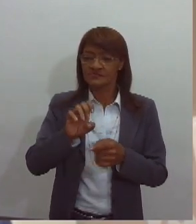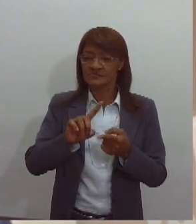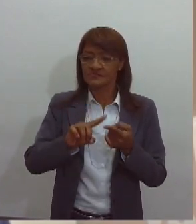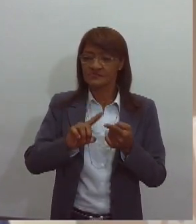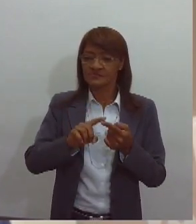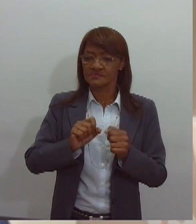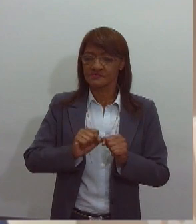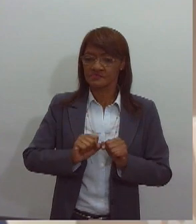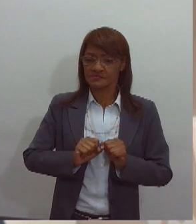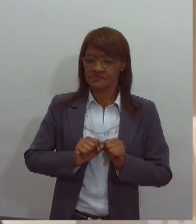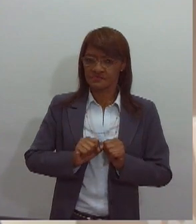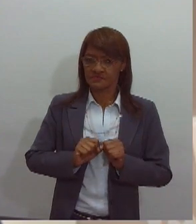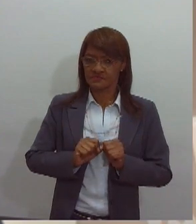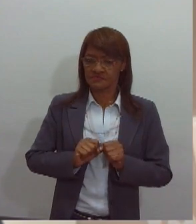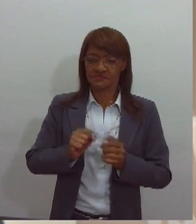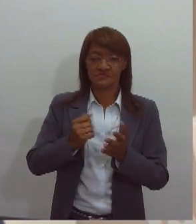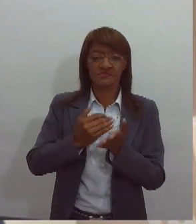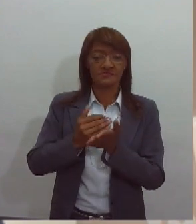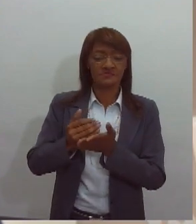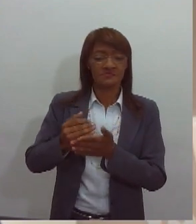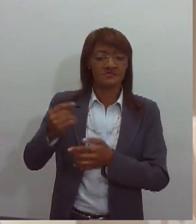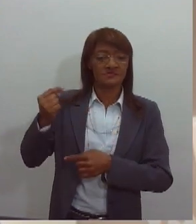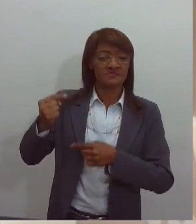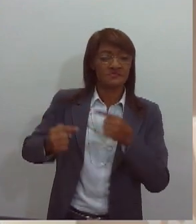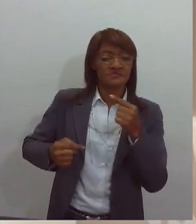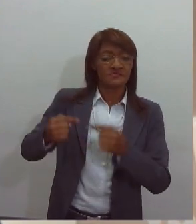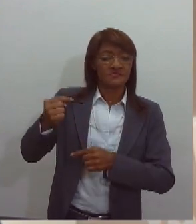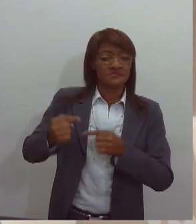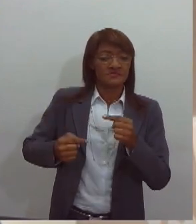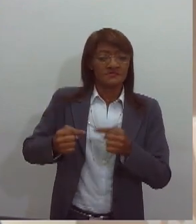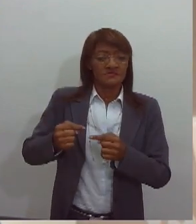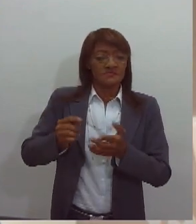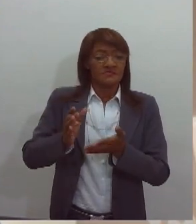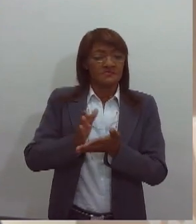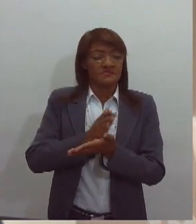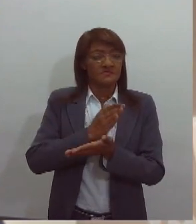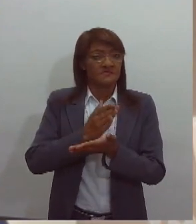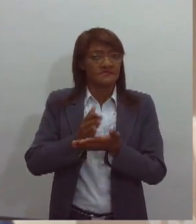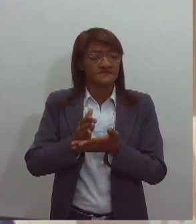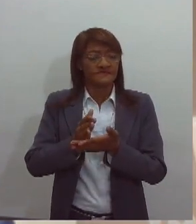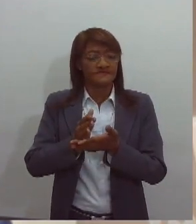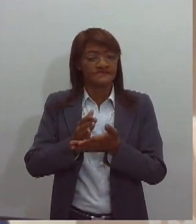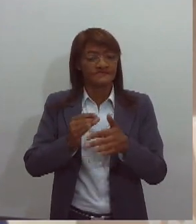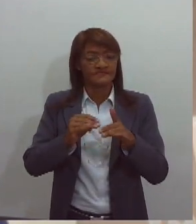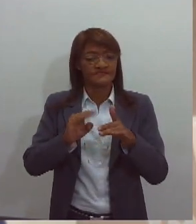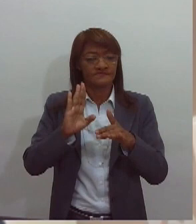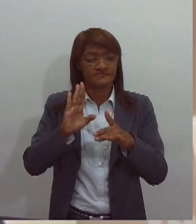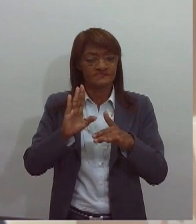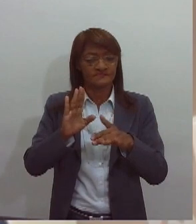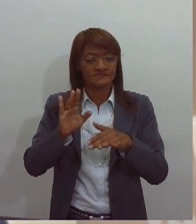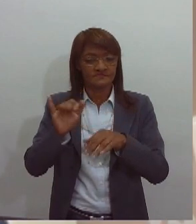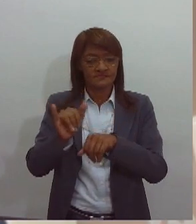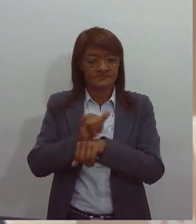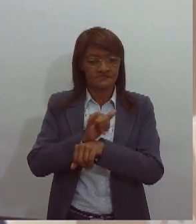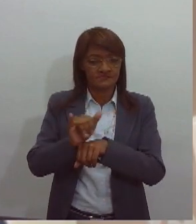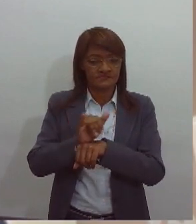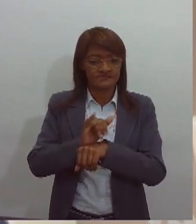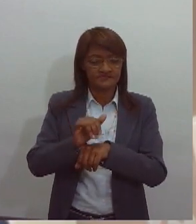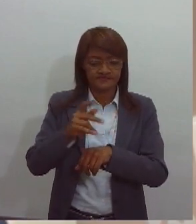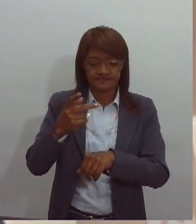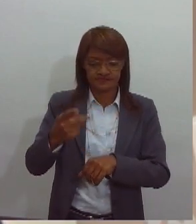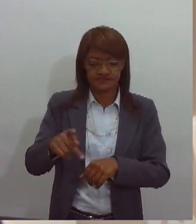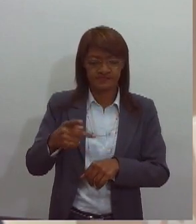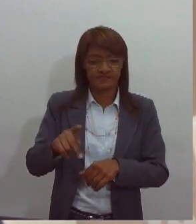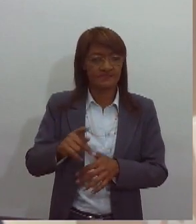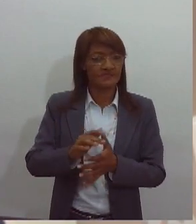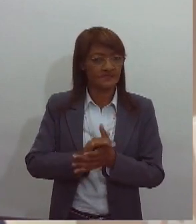algumas discussões sobre algumas práticas que estão sendo aplicadas a nível estadual, a nível federal e